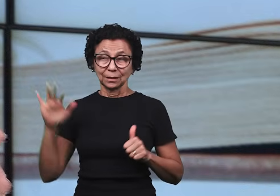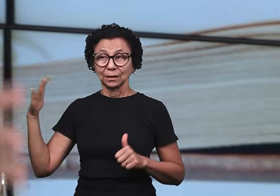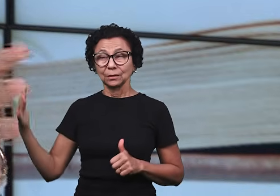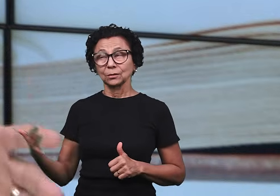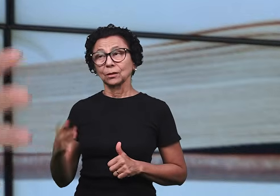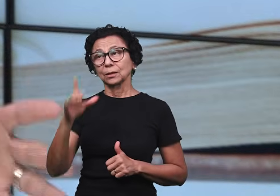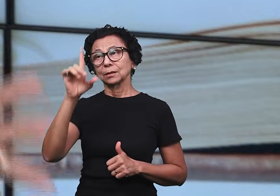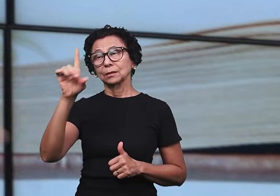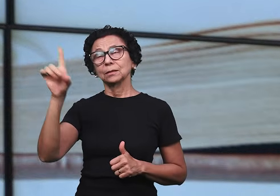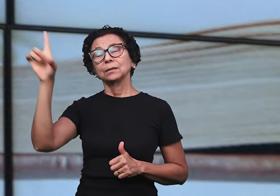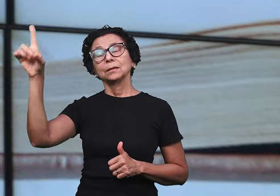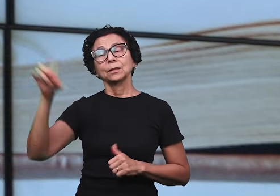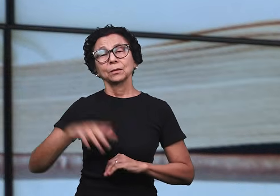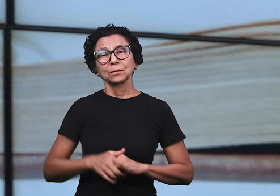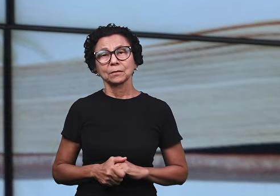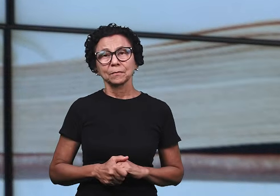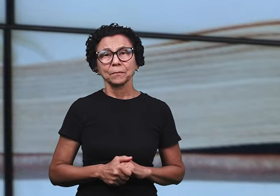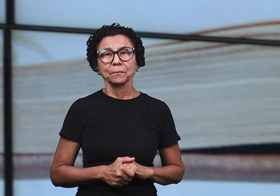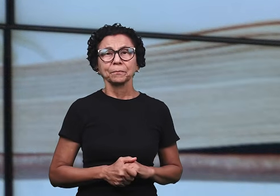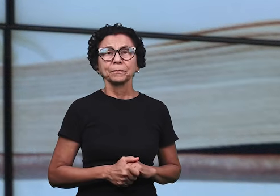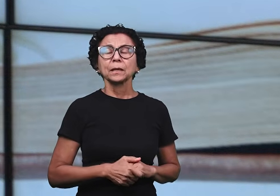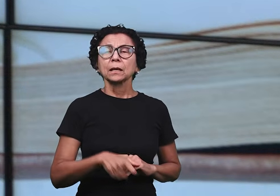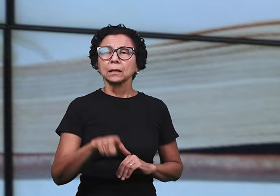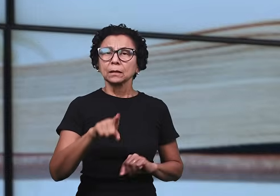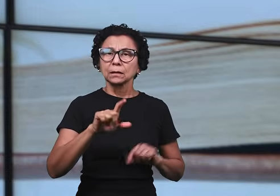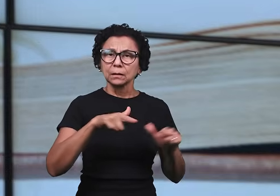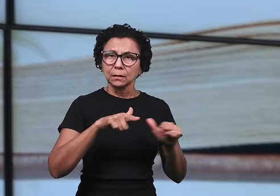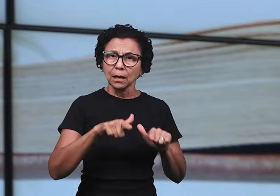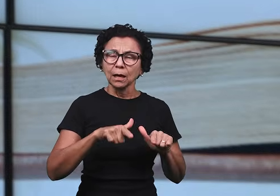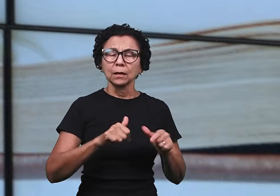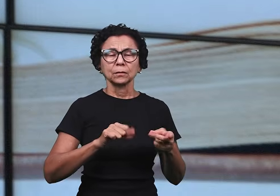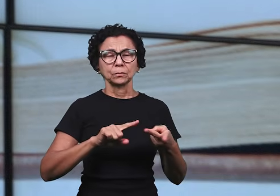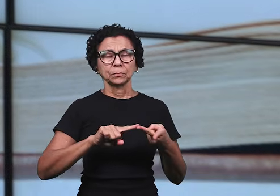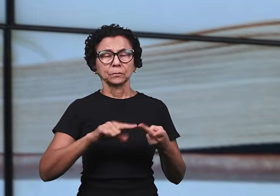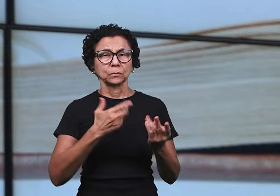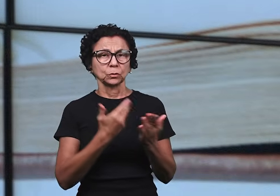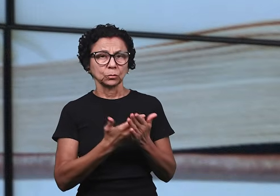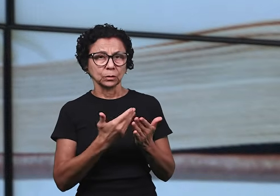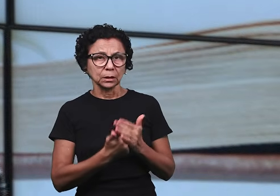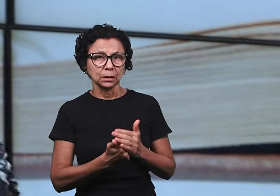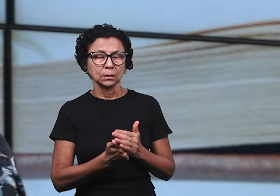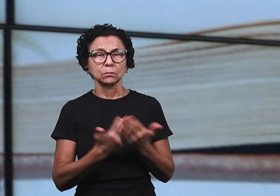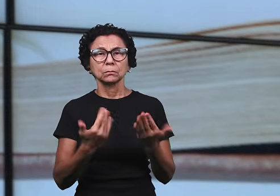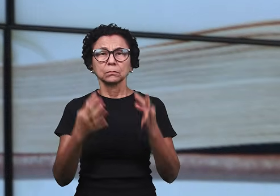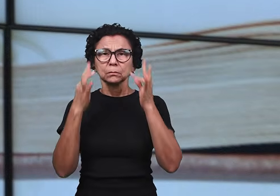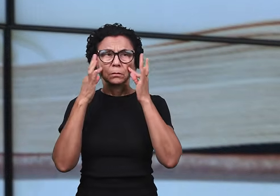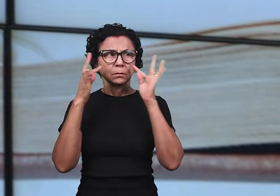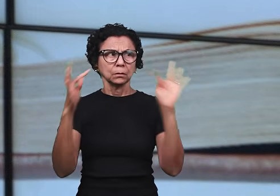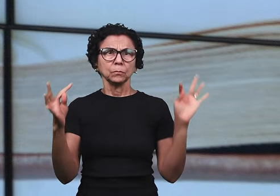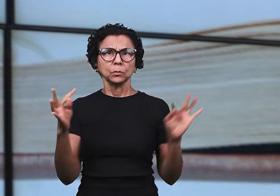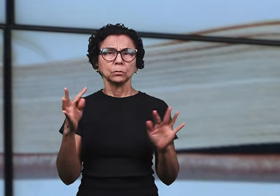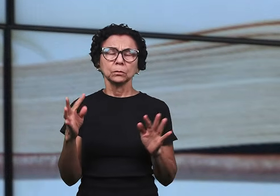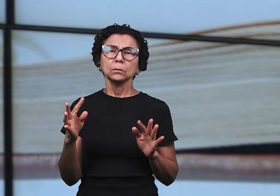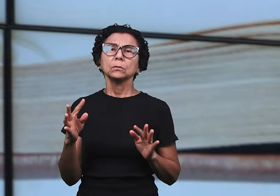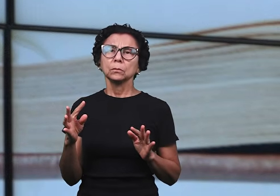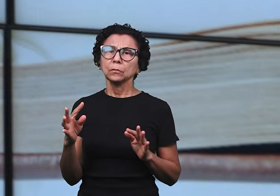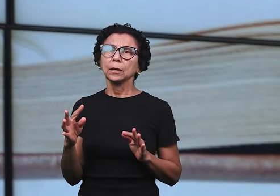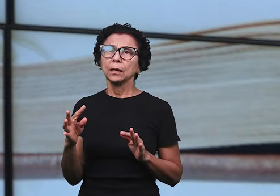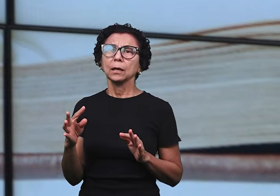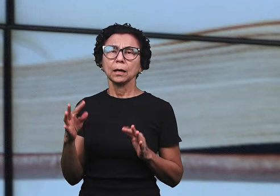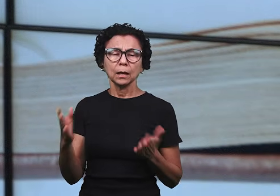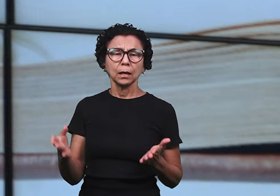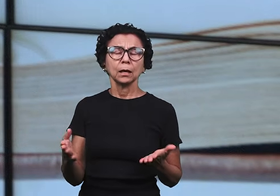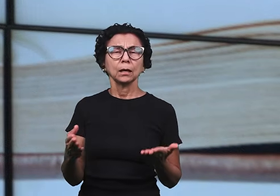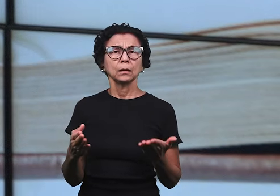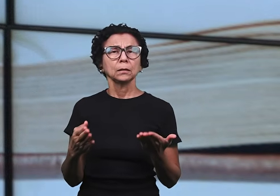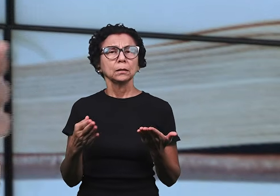trabalhando, ali você vai glorificar o nome do Senhor com o seu trabalho. Se você está estudando, você vai glorificar o nome do Senhor, você vai dar testemunho